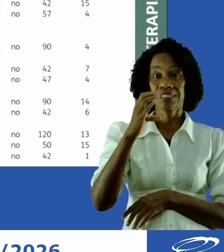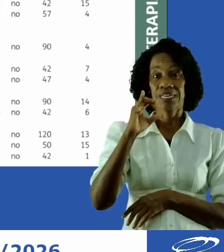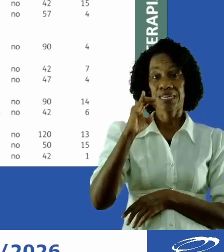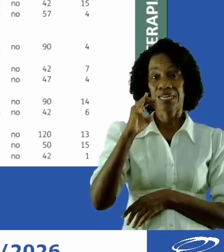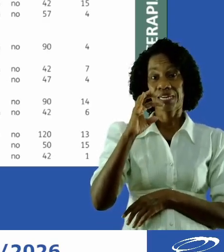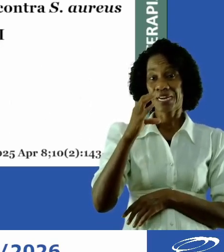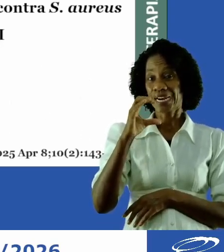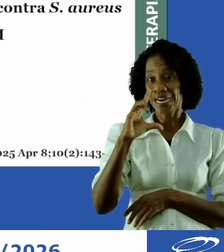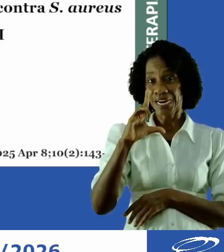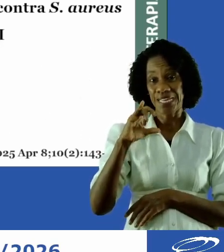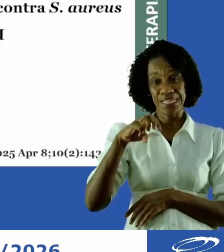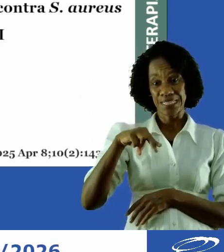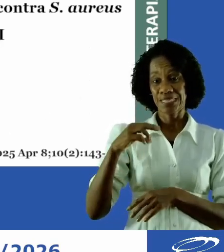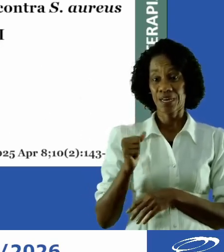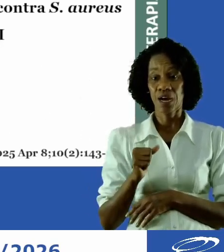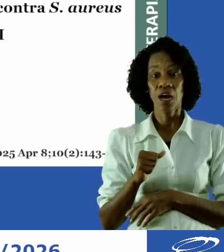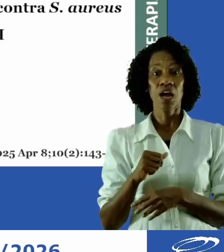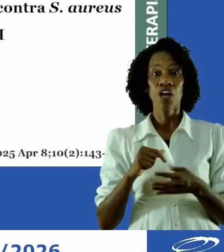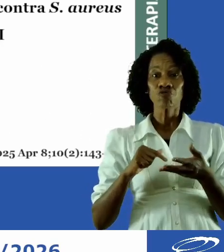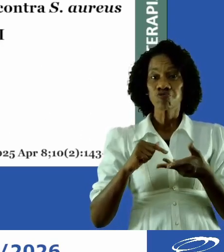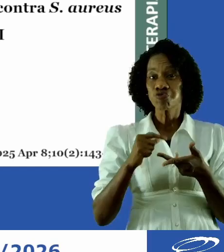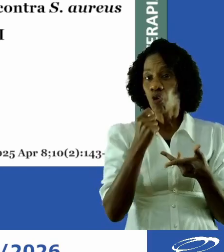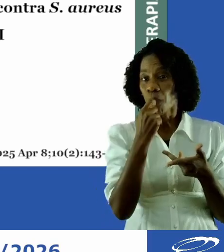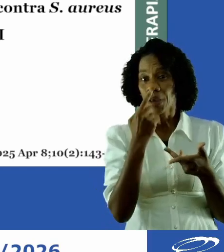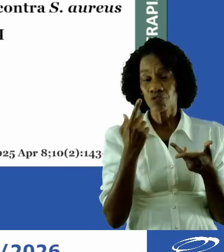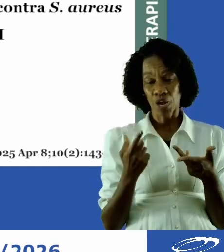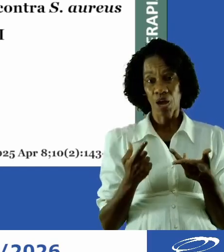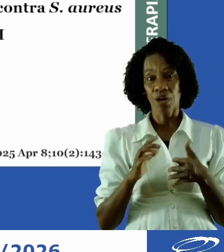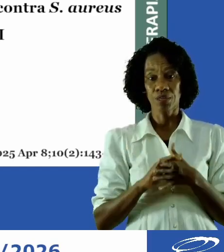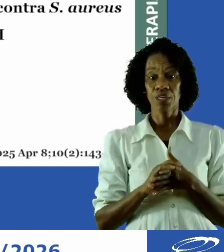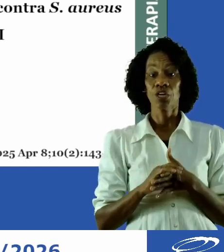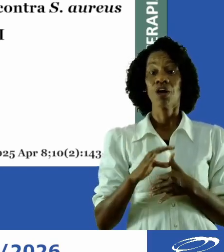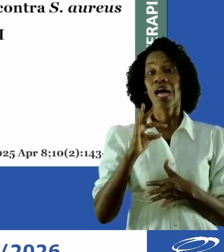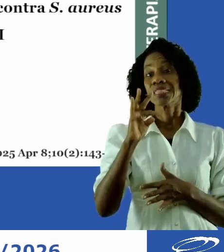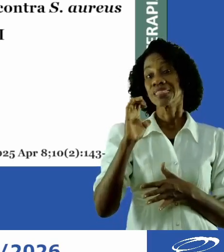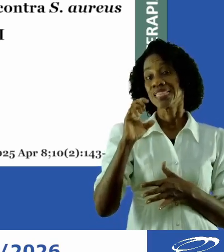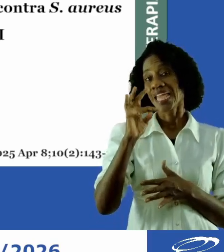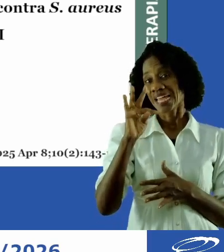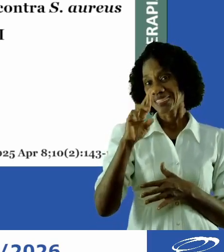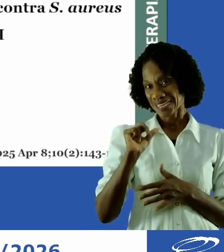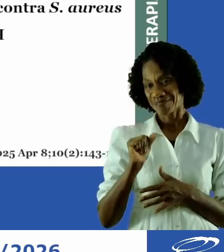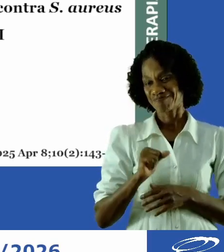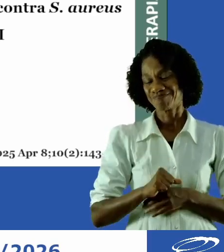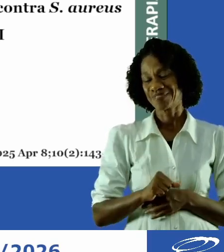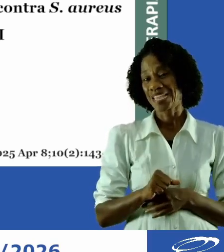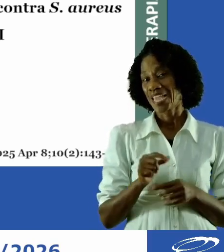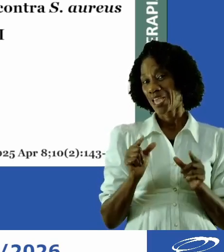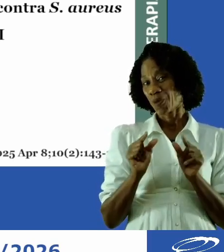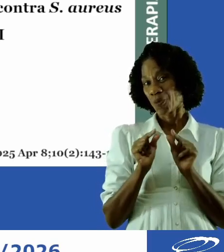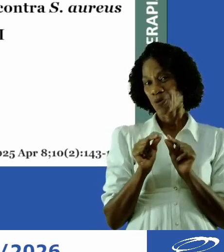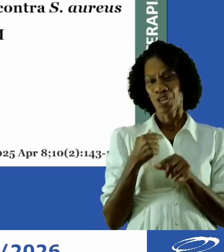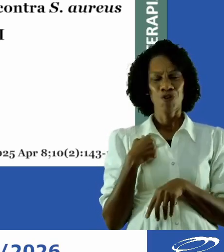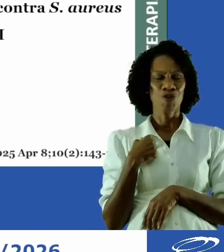mais diferentes, poucas associações orais, e aí eu passo um pouco para a tetraciclina, porque para mim é um pouco a menina dos meus